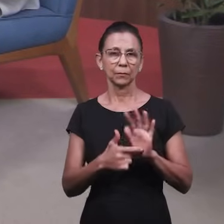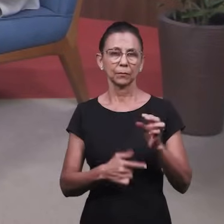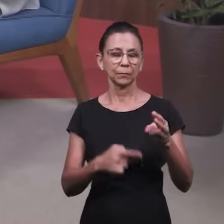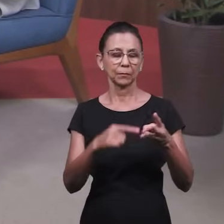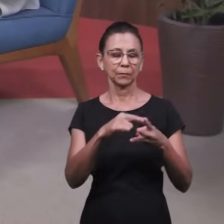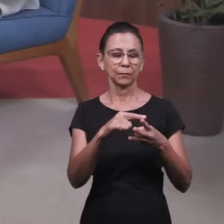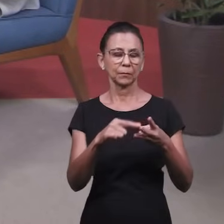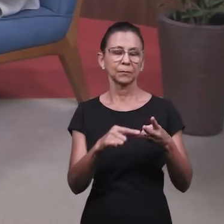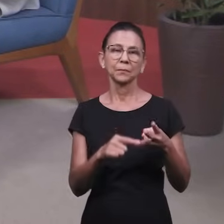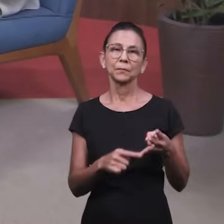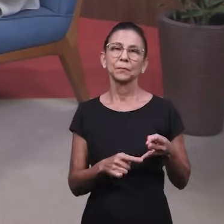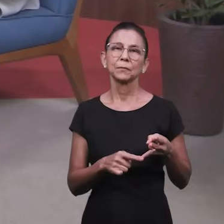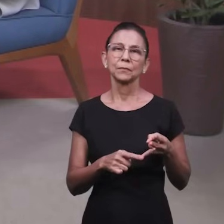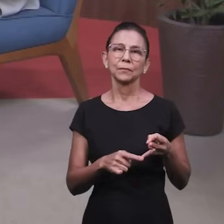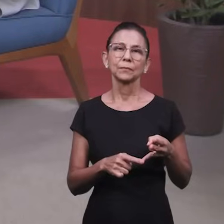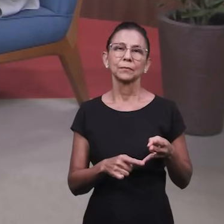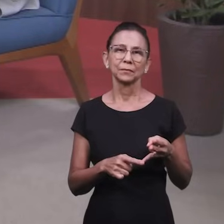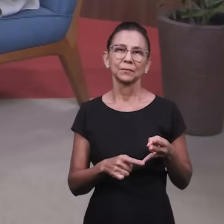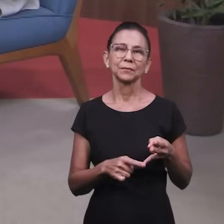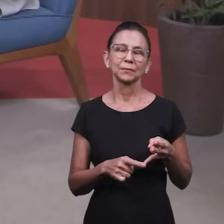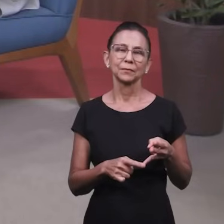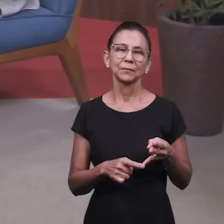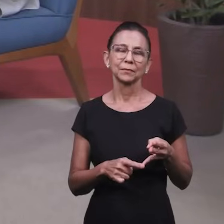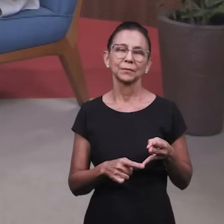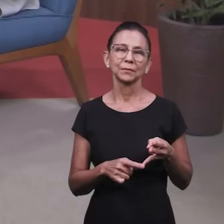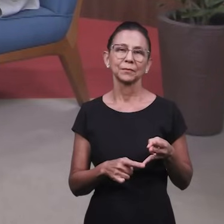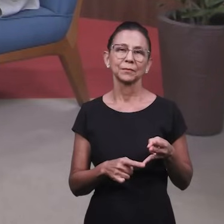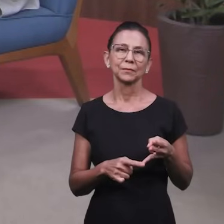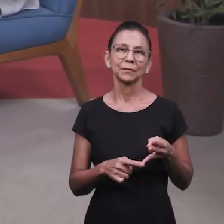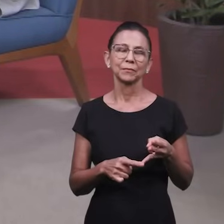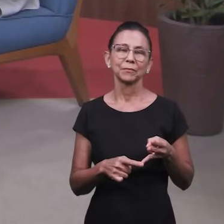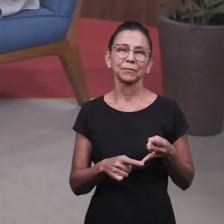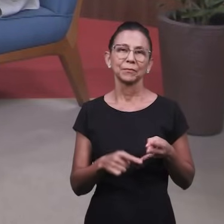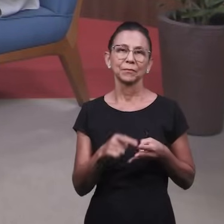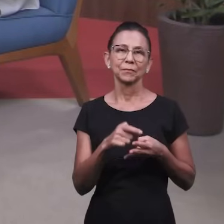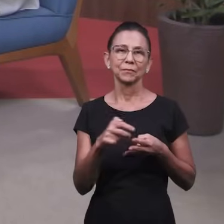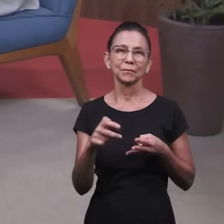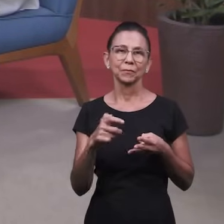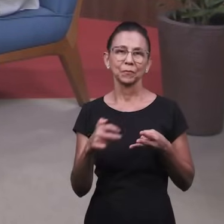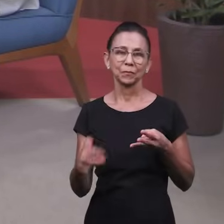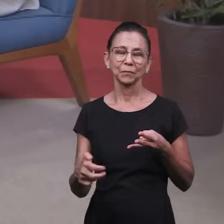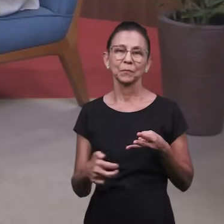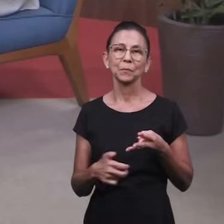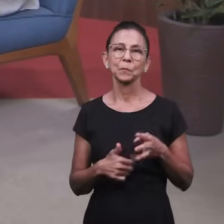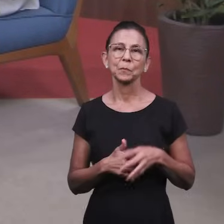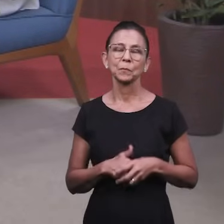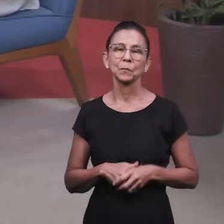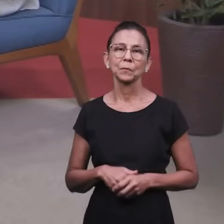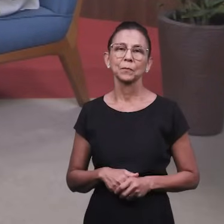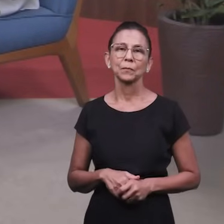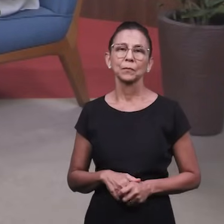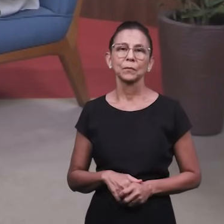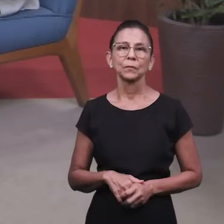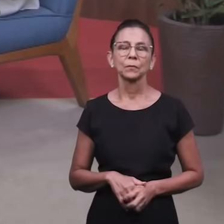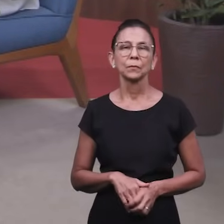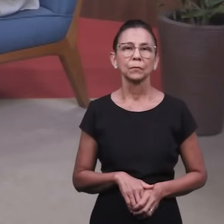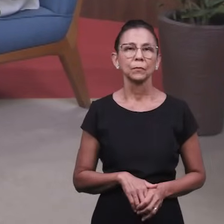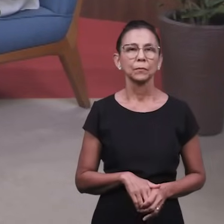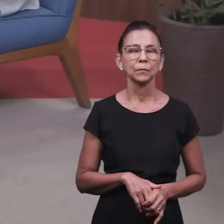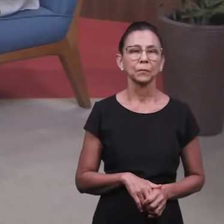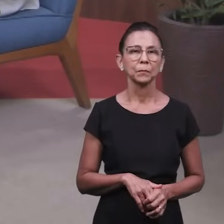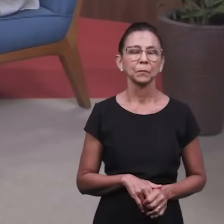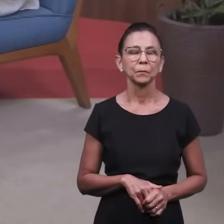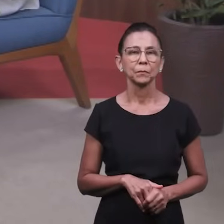situações descritas na palavra. Aquele que recebeu pouquinho, mas ele guardou para o seu Senhor, Deu valor, né? deu